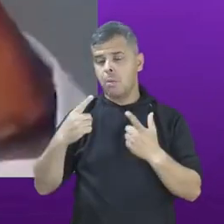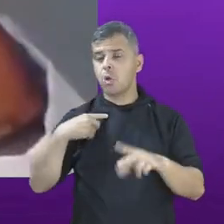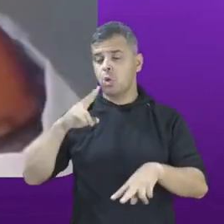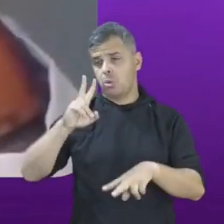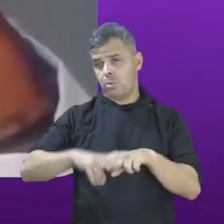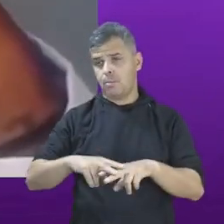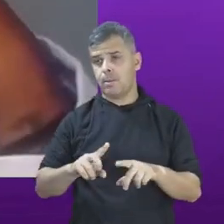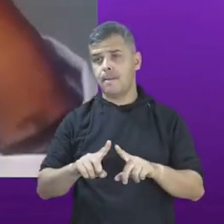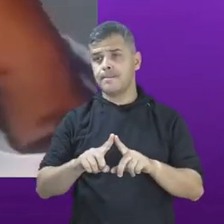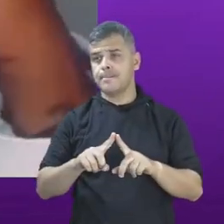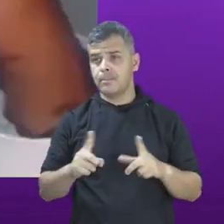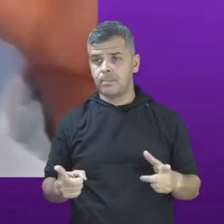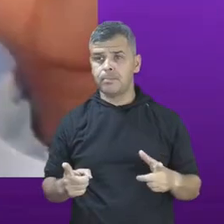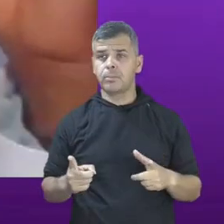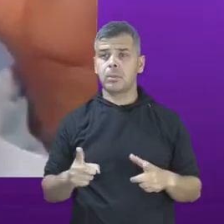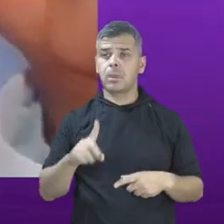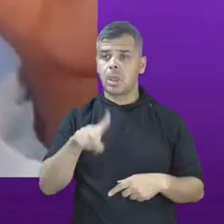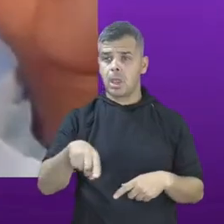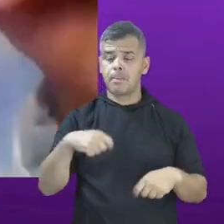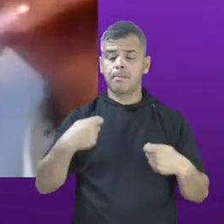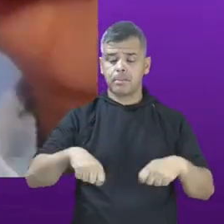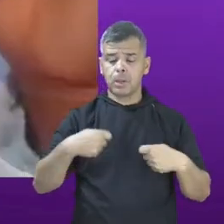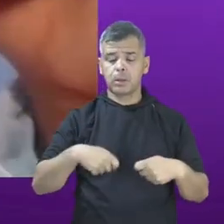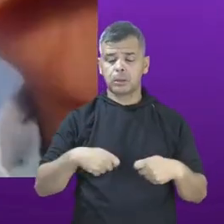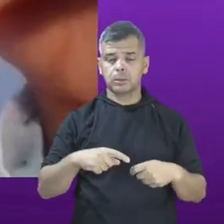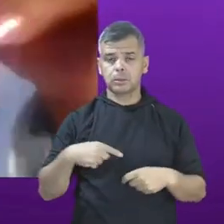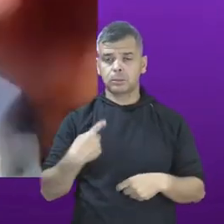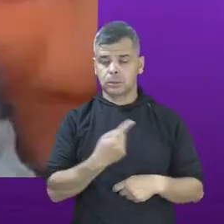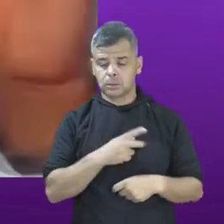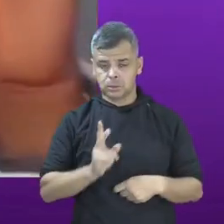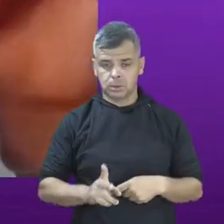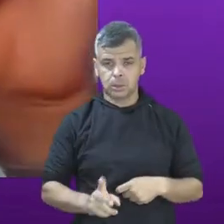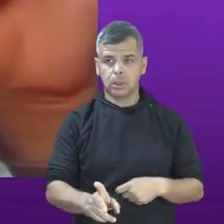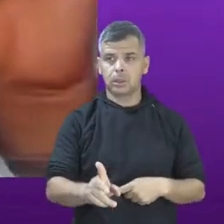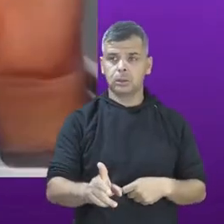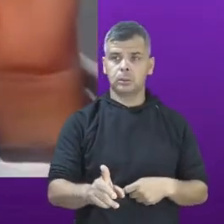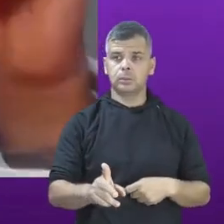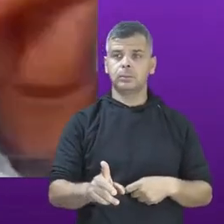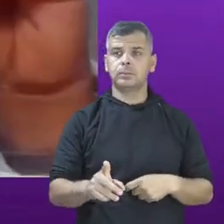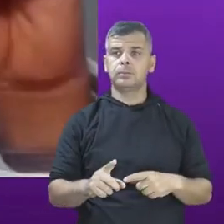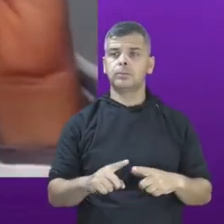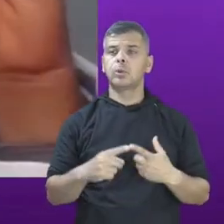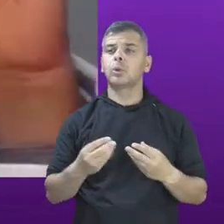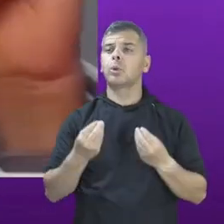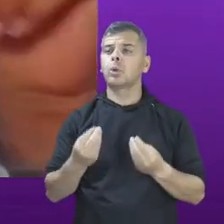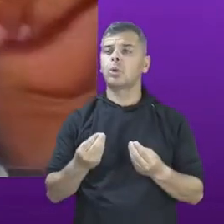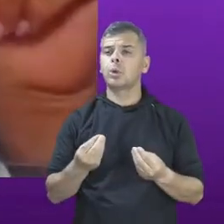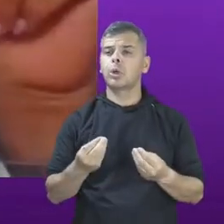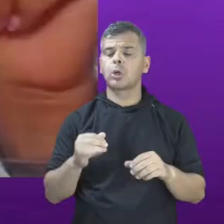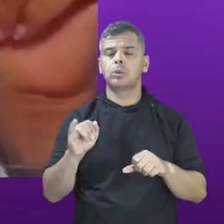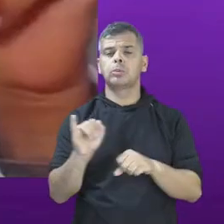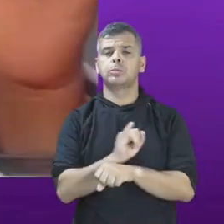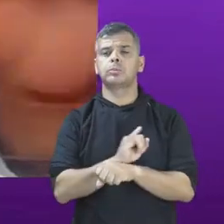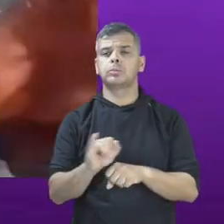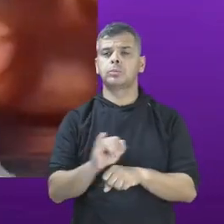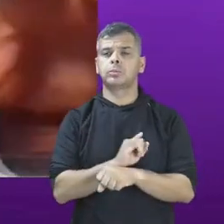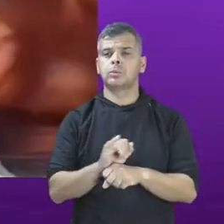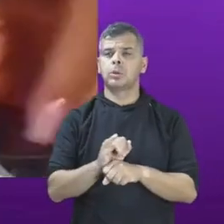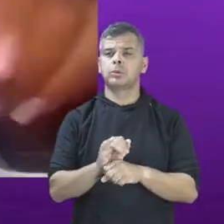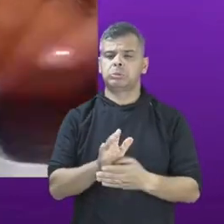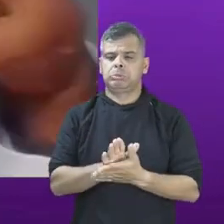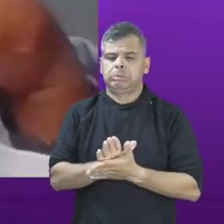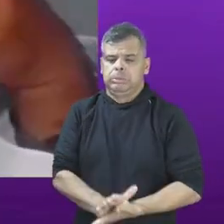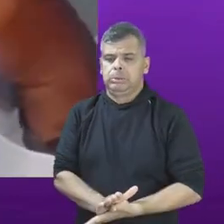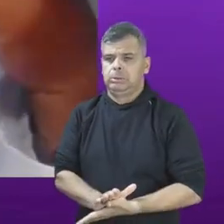né? Mas é preciso que a gente considere sempre que, como uma estratégia, né, de